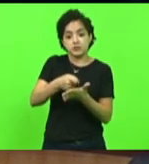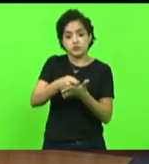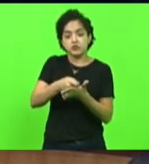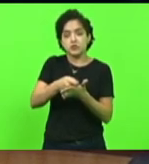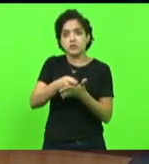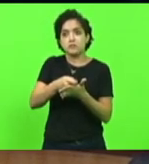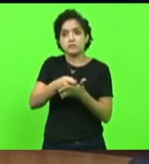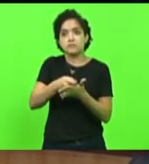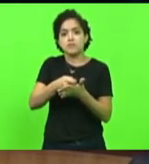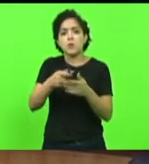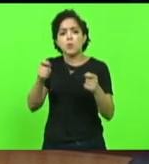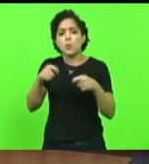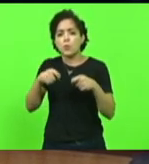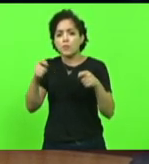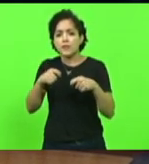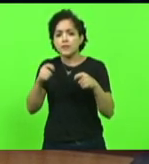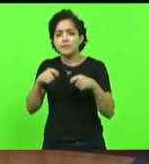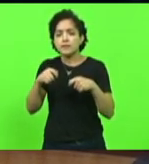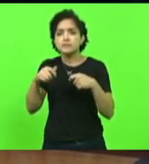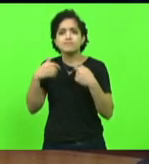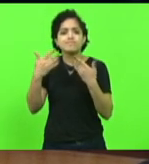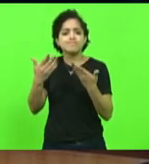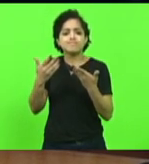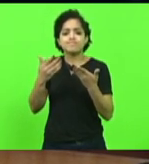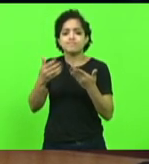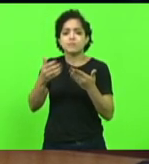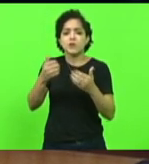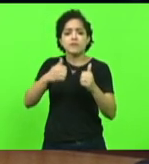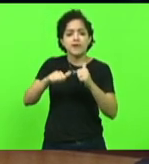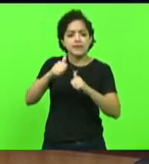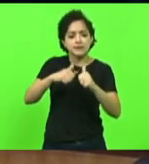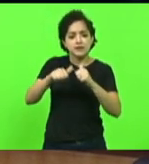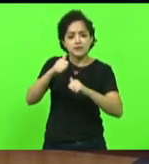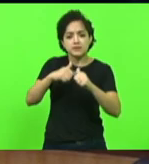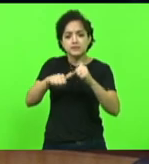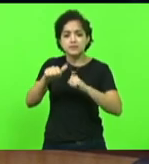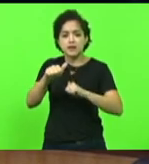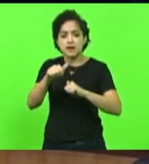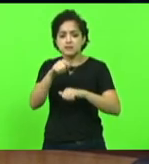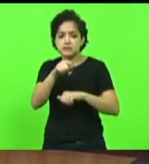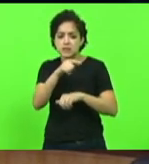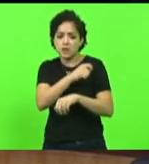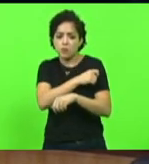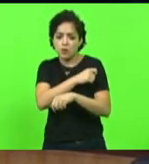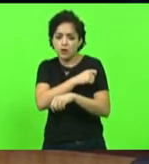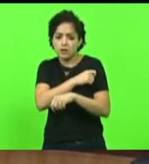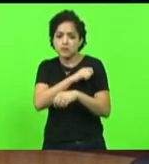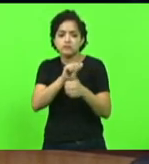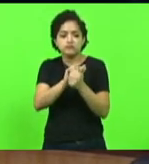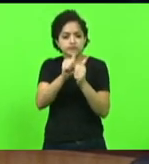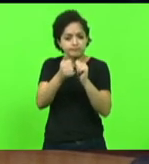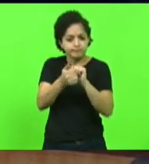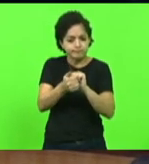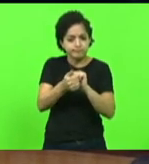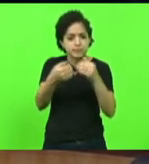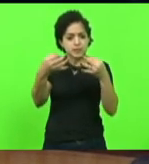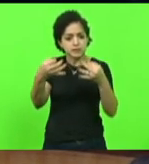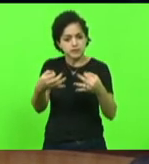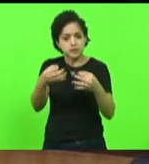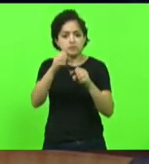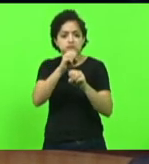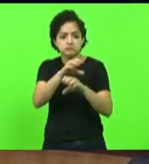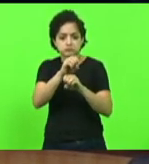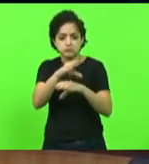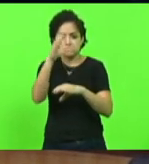competência vai analisar se aquele aluno está sendo adequadamente educado,